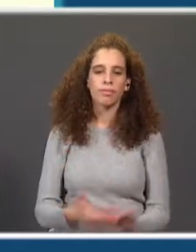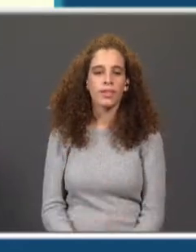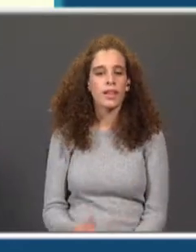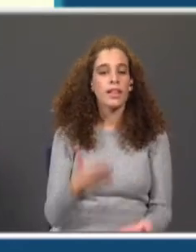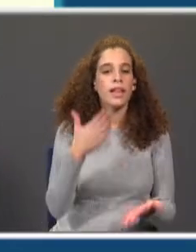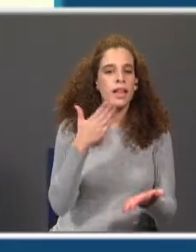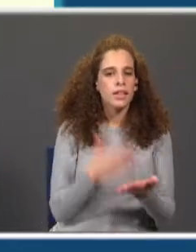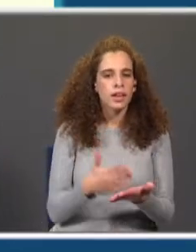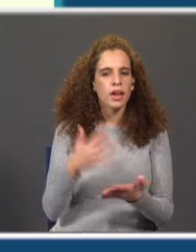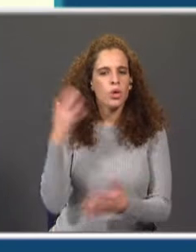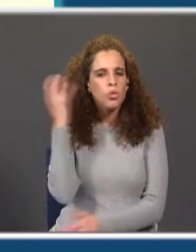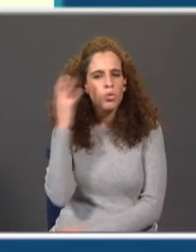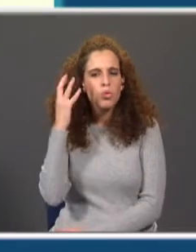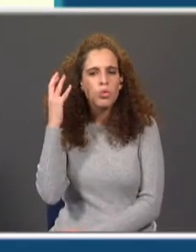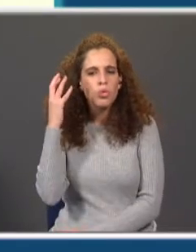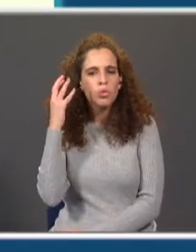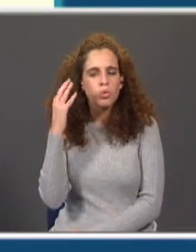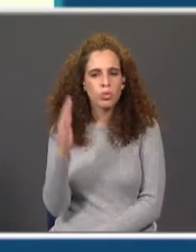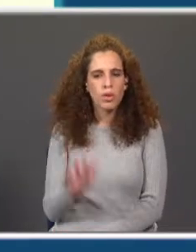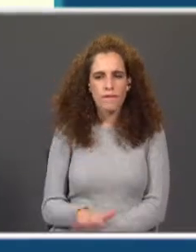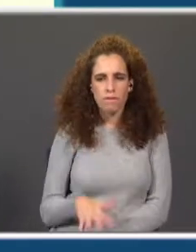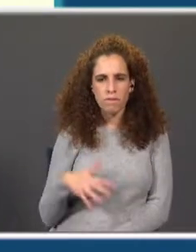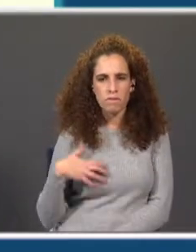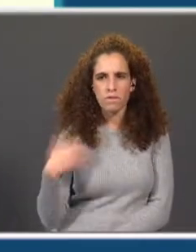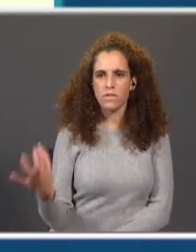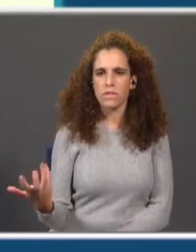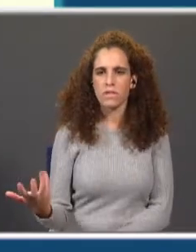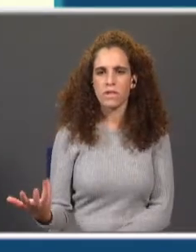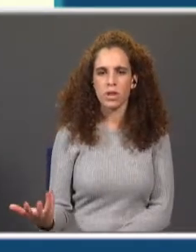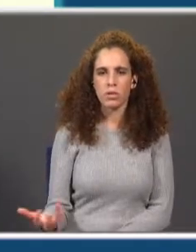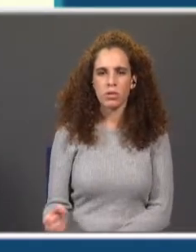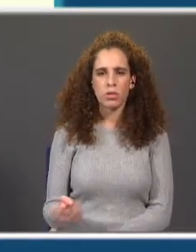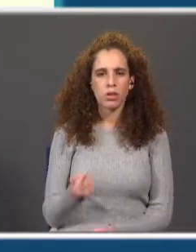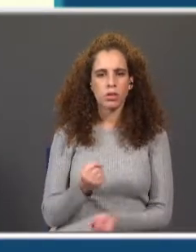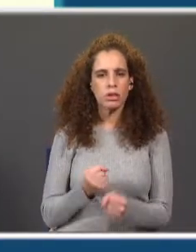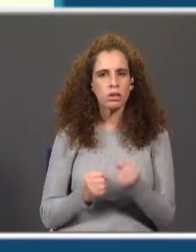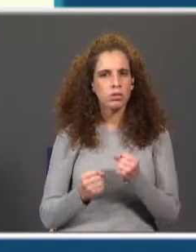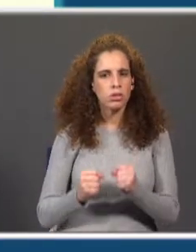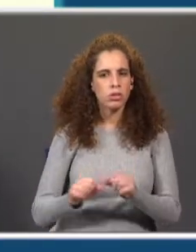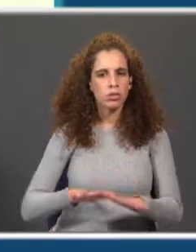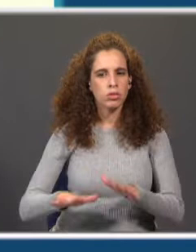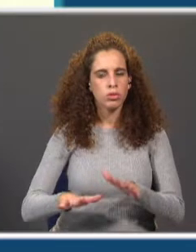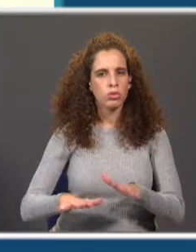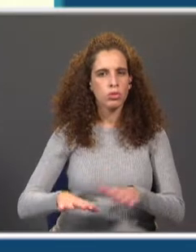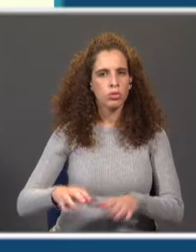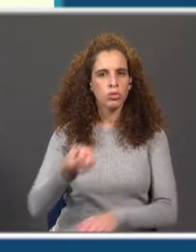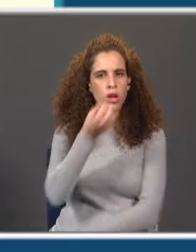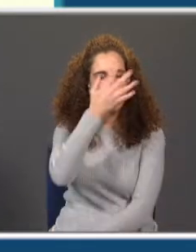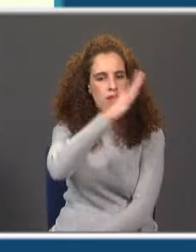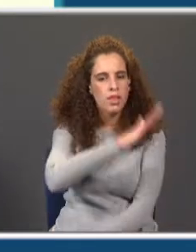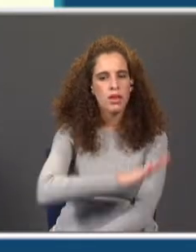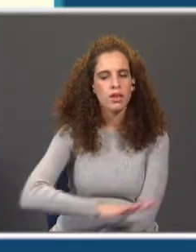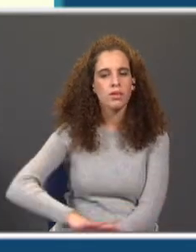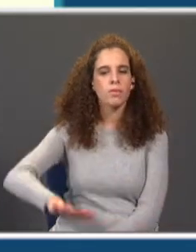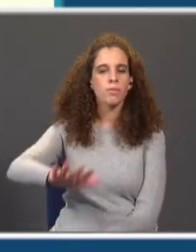Até que um rugido muito enfurecido fez tremer todo o